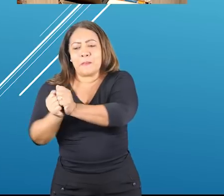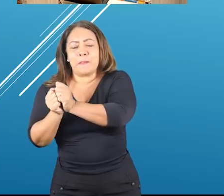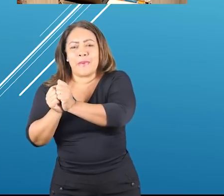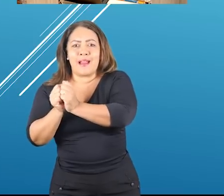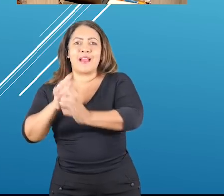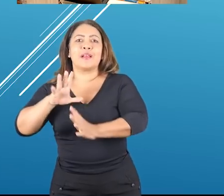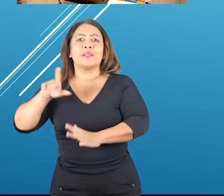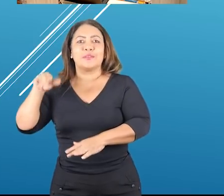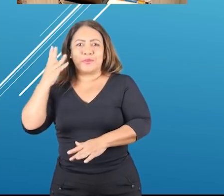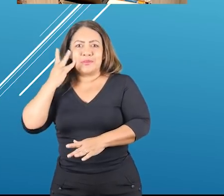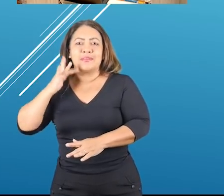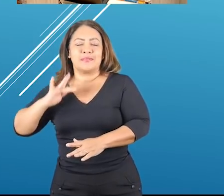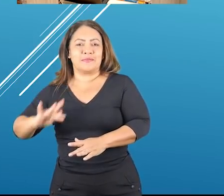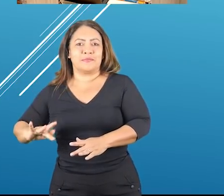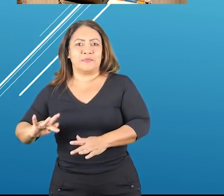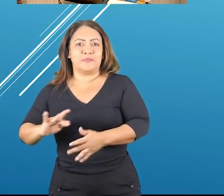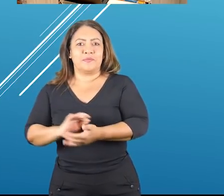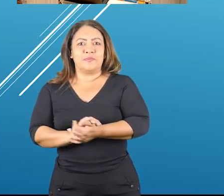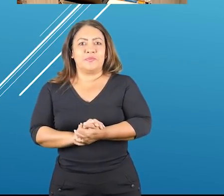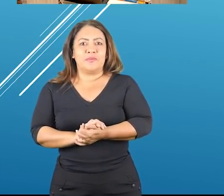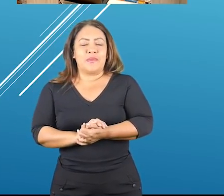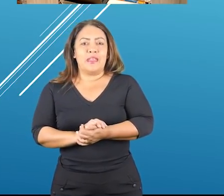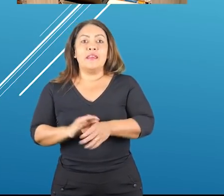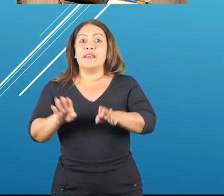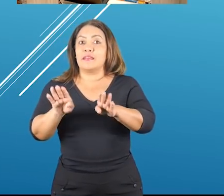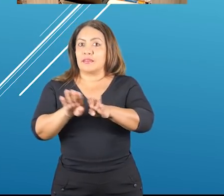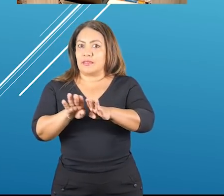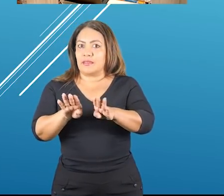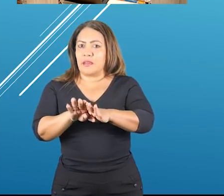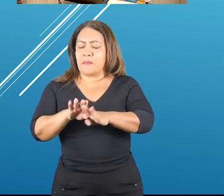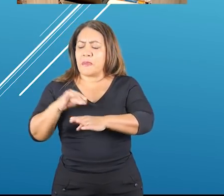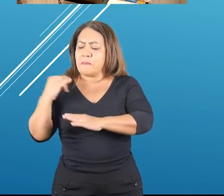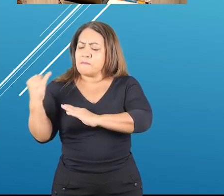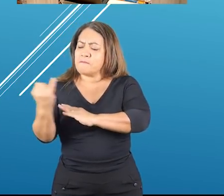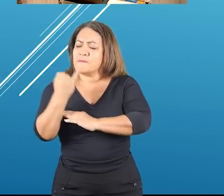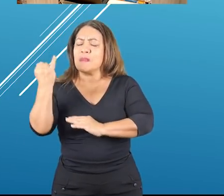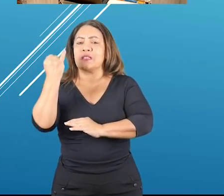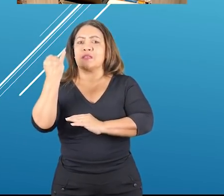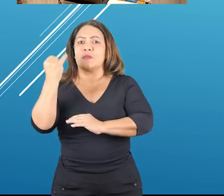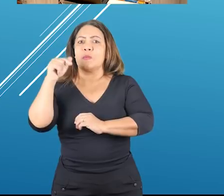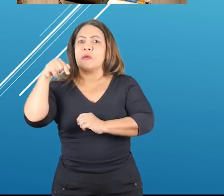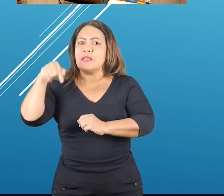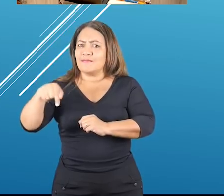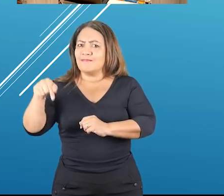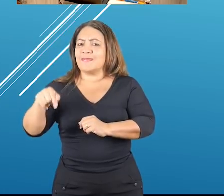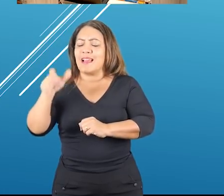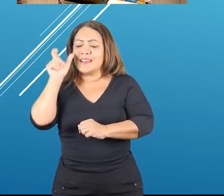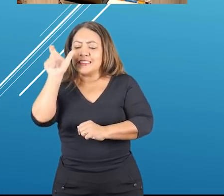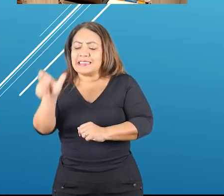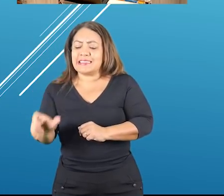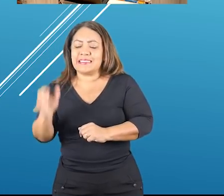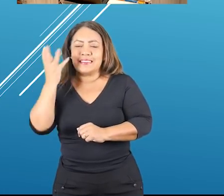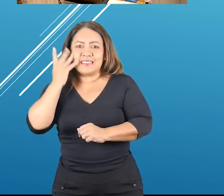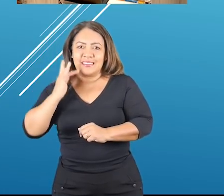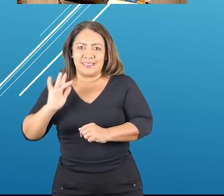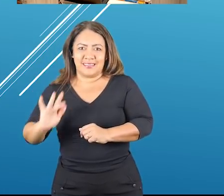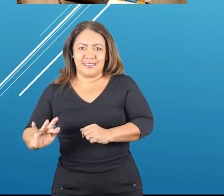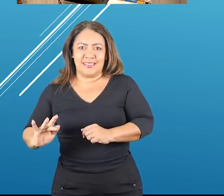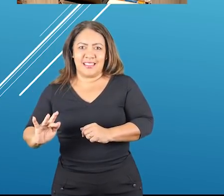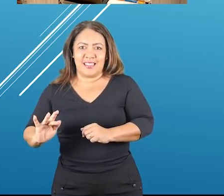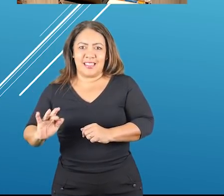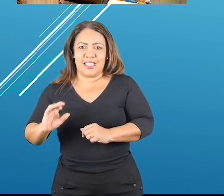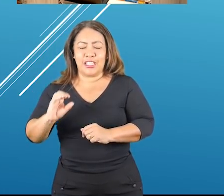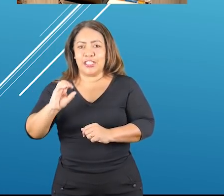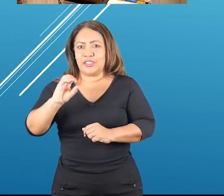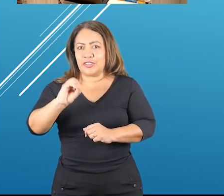crianças e considerar, principalmente na educação infantil, que as crianças de